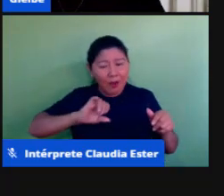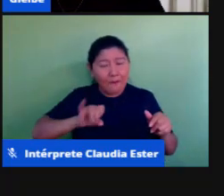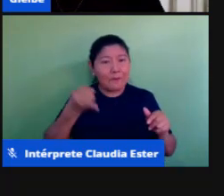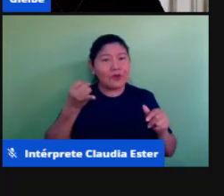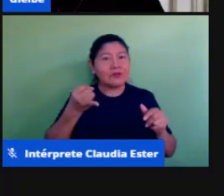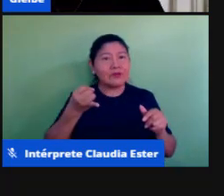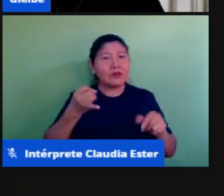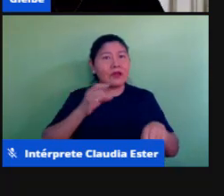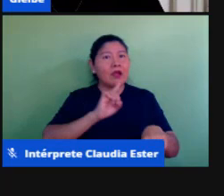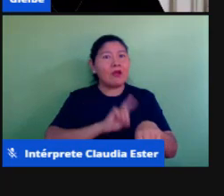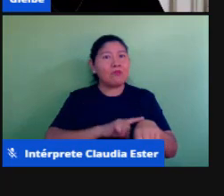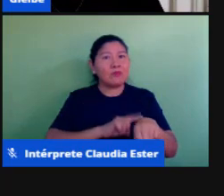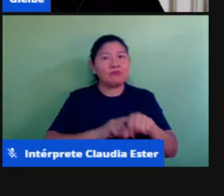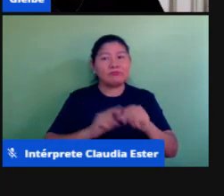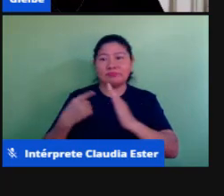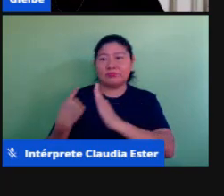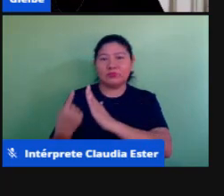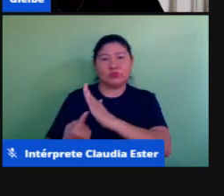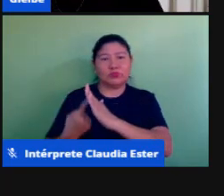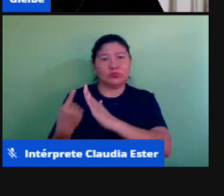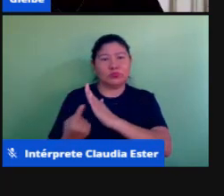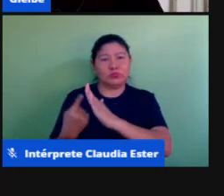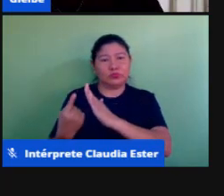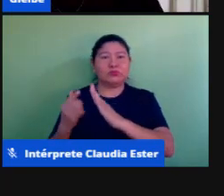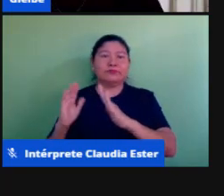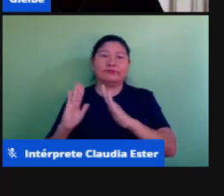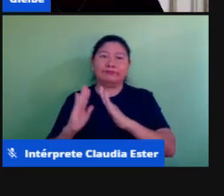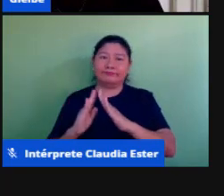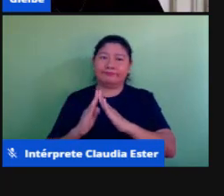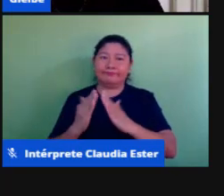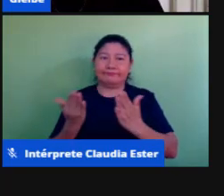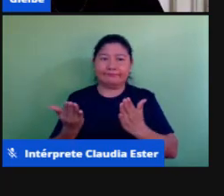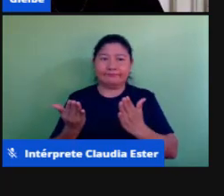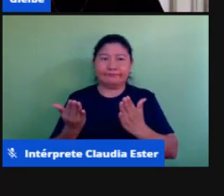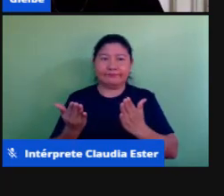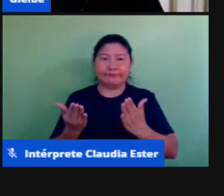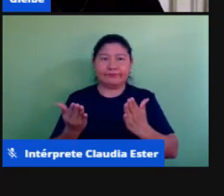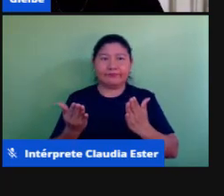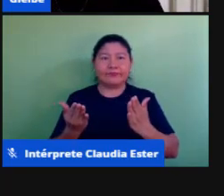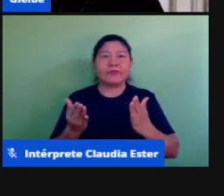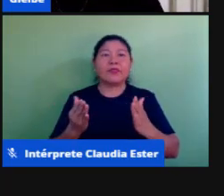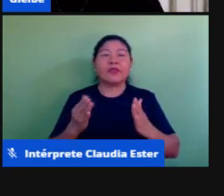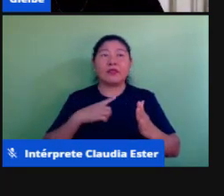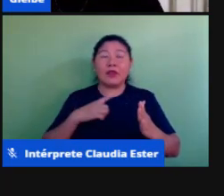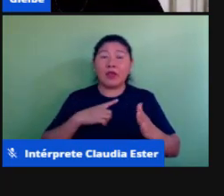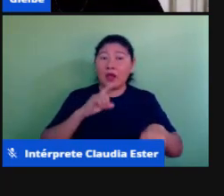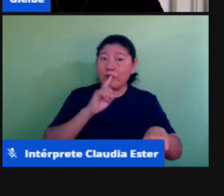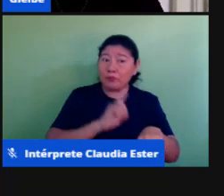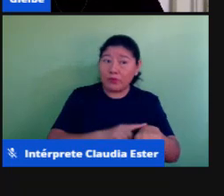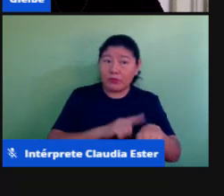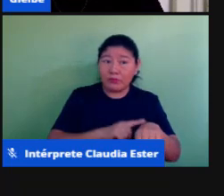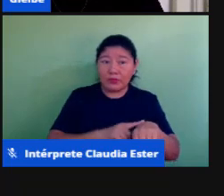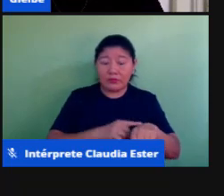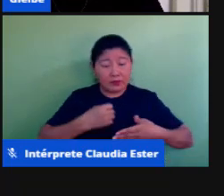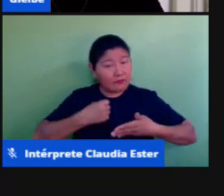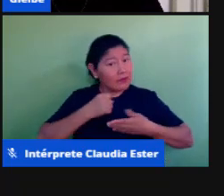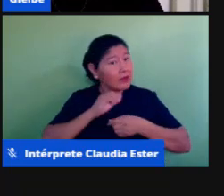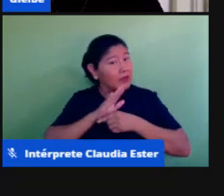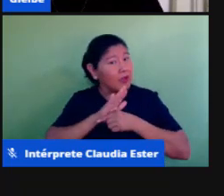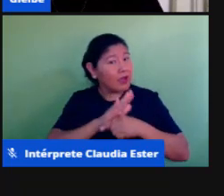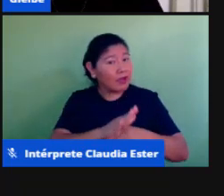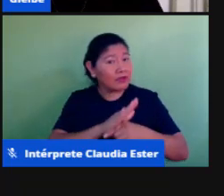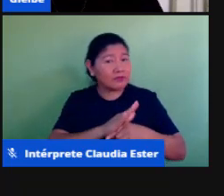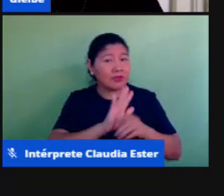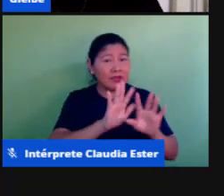esse momento de isolamento social, pois ele também pode ser uma oportunidade de aproximar ainda mais as crianças de